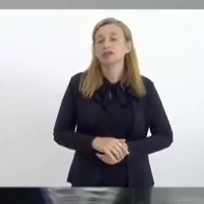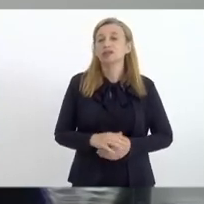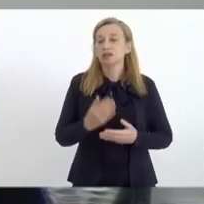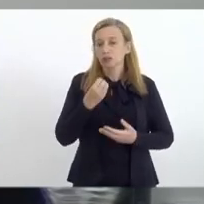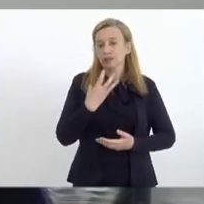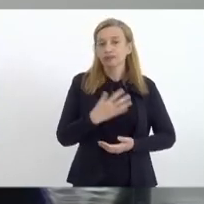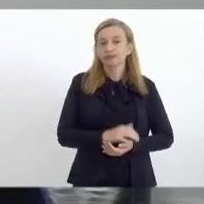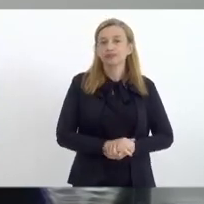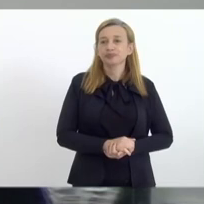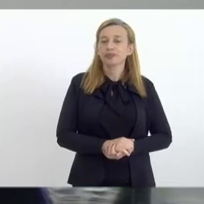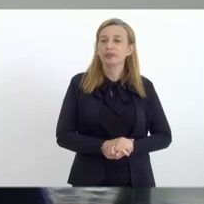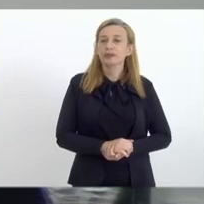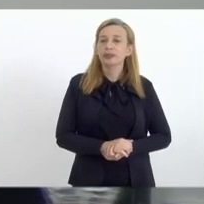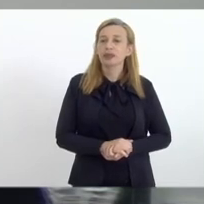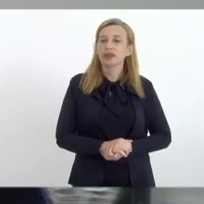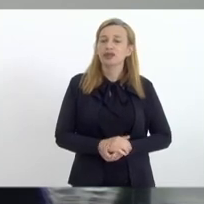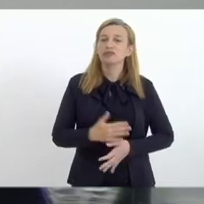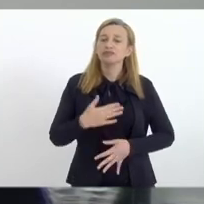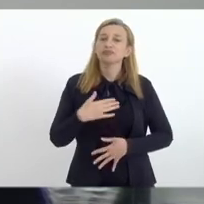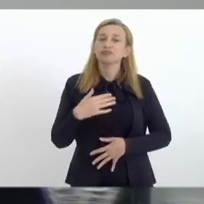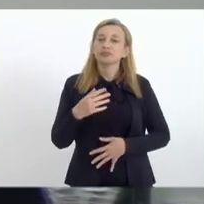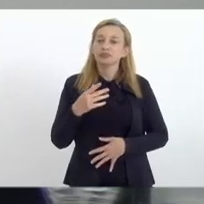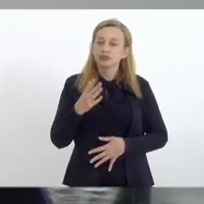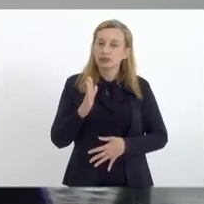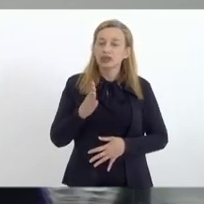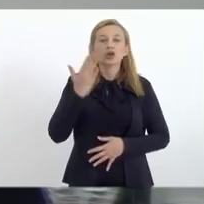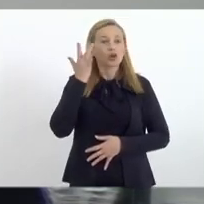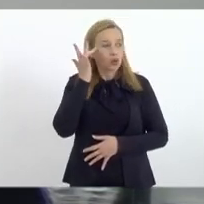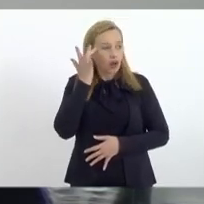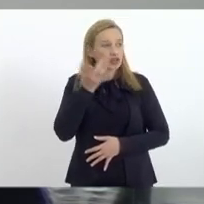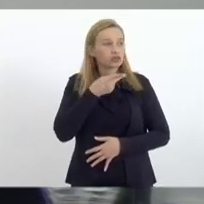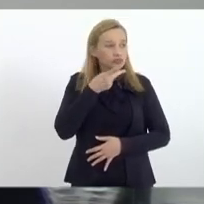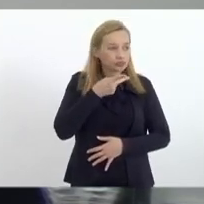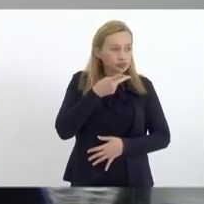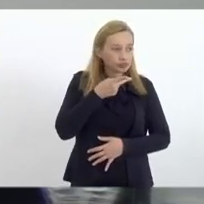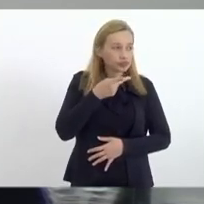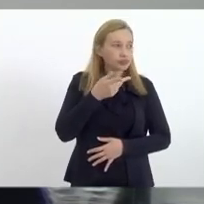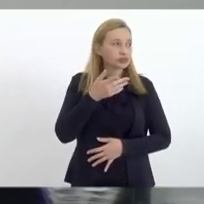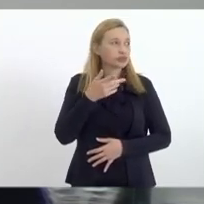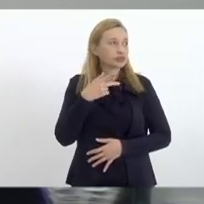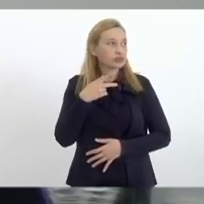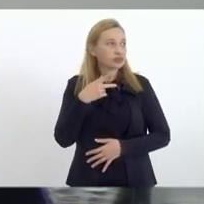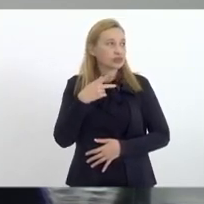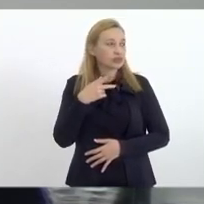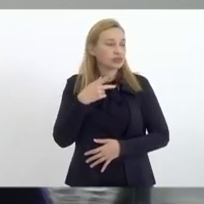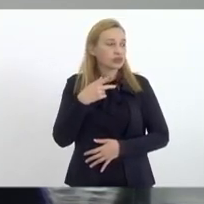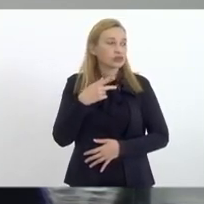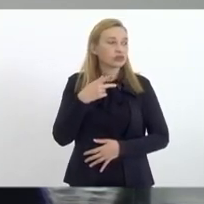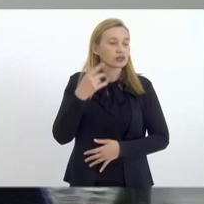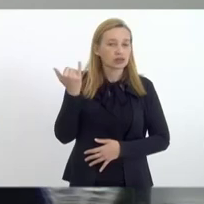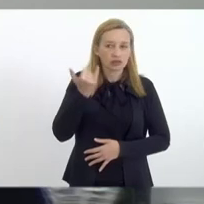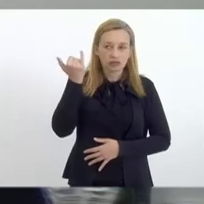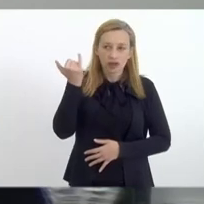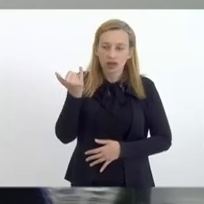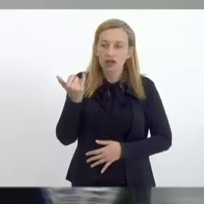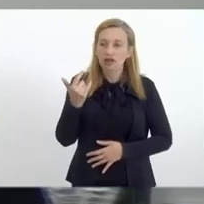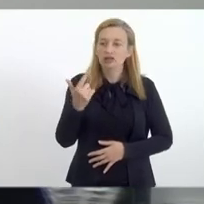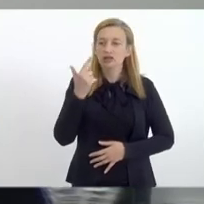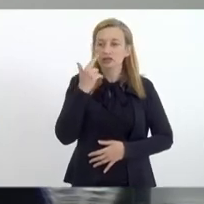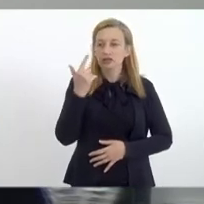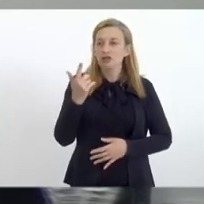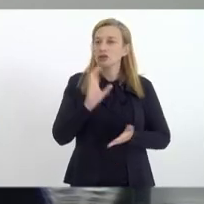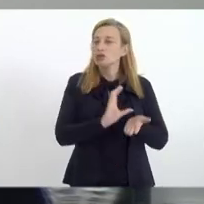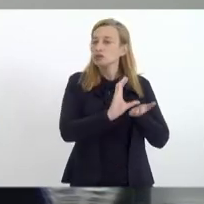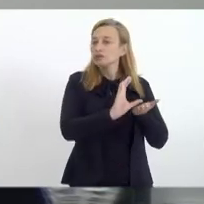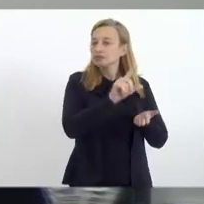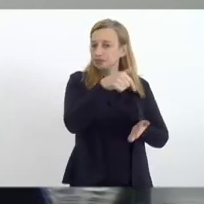bom? Então, esses são os pontos aí que eu acho importante. A gente vai ter que ver junto lá o nosso recursos